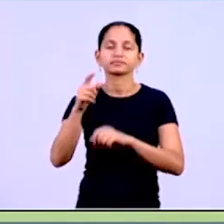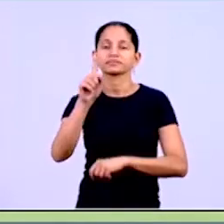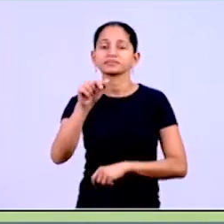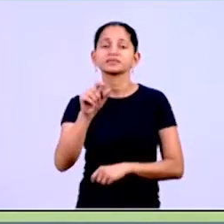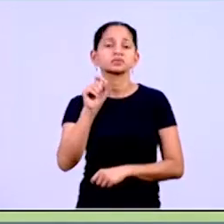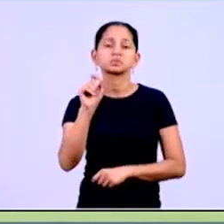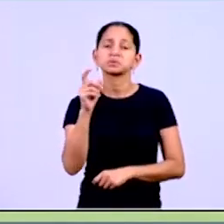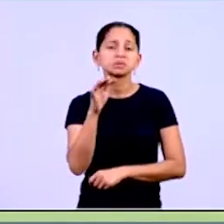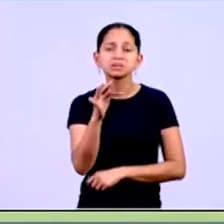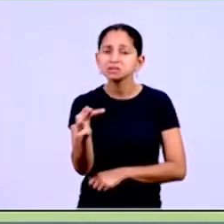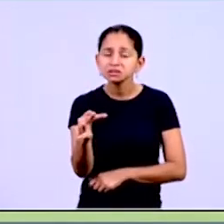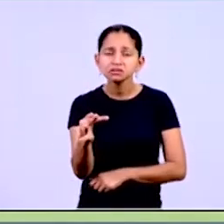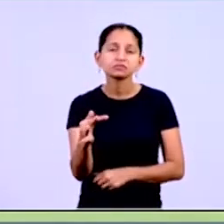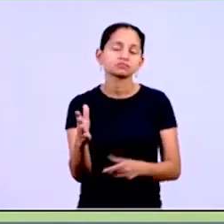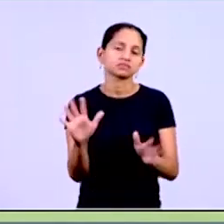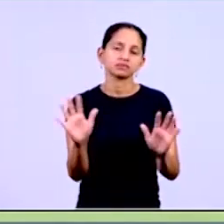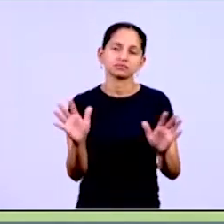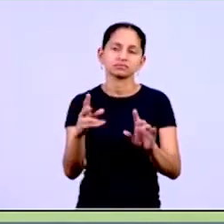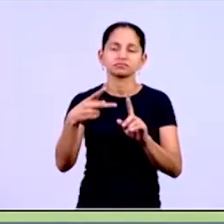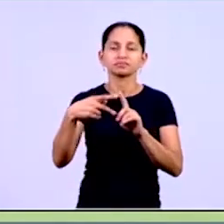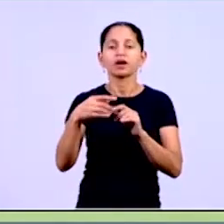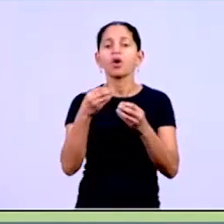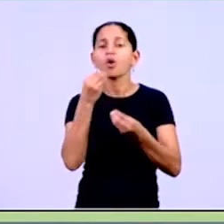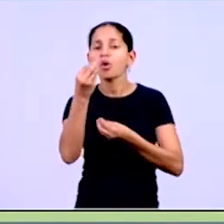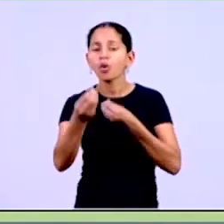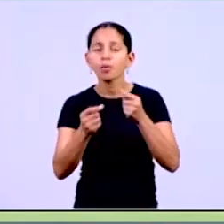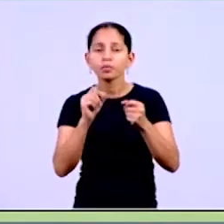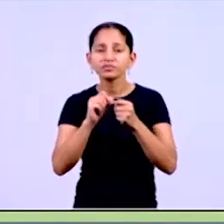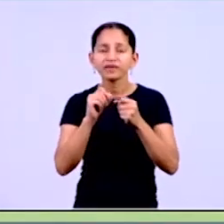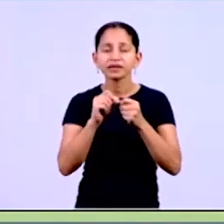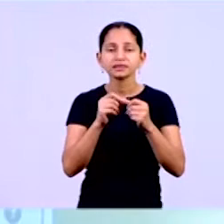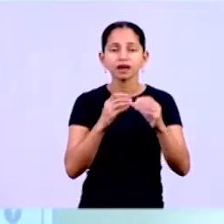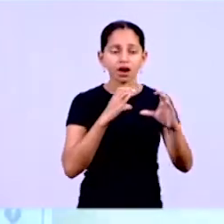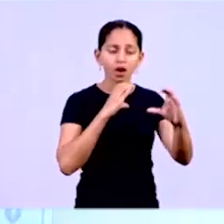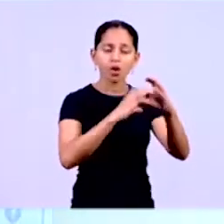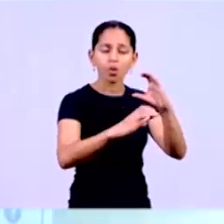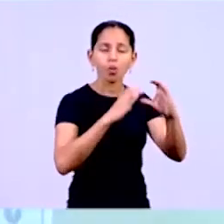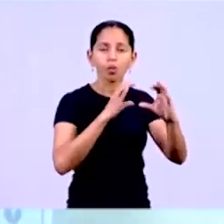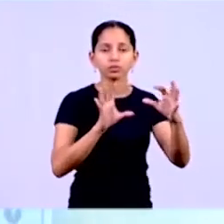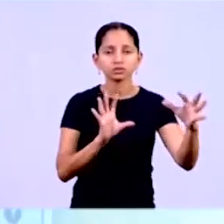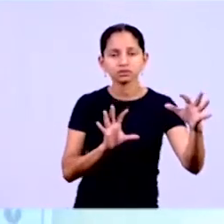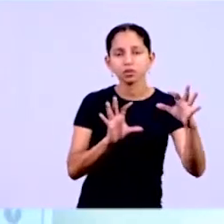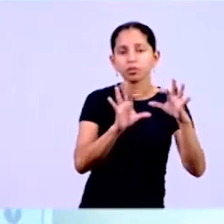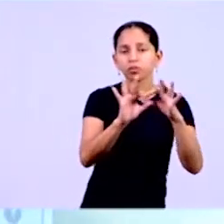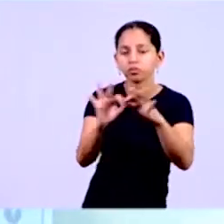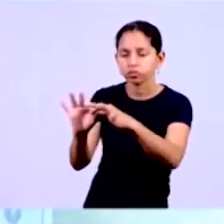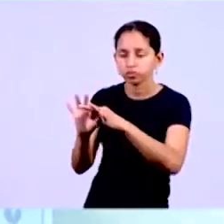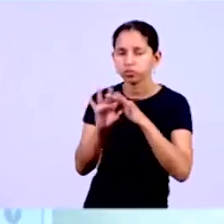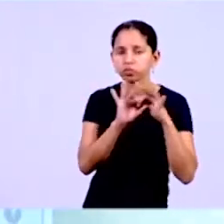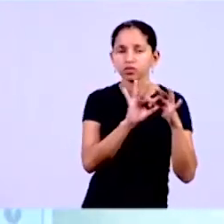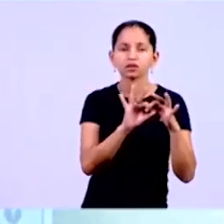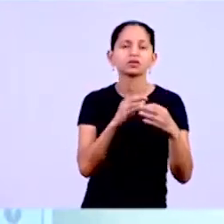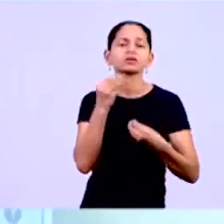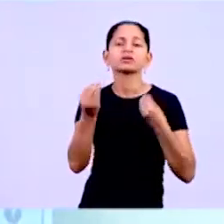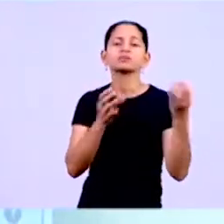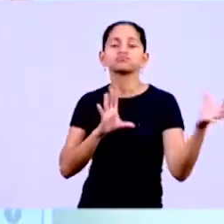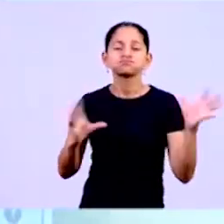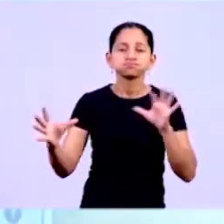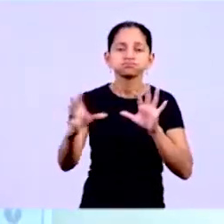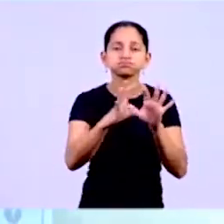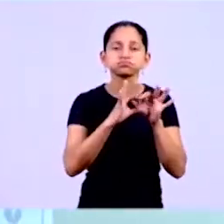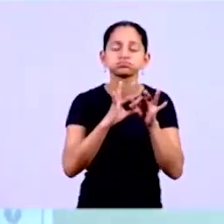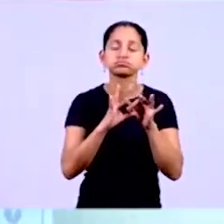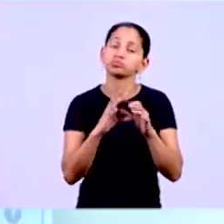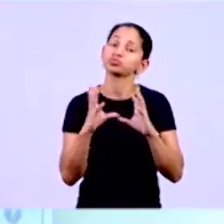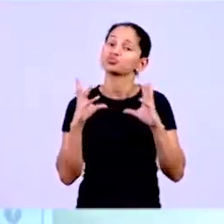é o protocolo TCP/IP, é como os computadores se comunicam, é o protocolo básico da internet, né? Inclusive, hoje todas